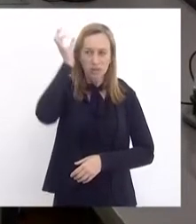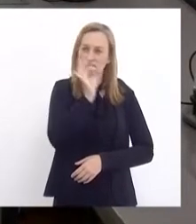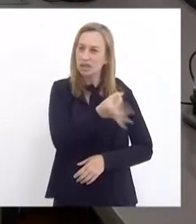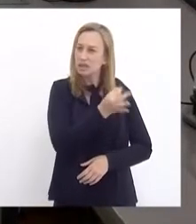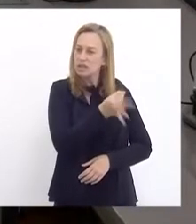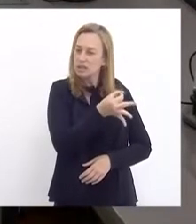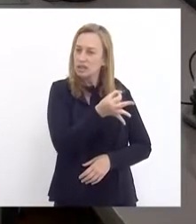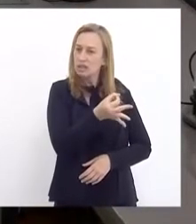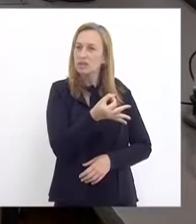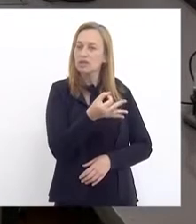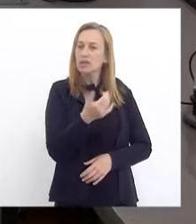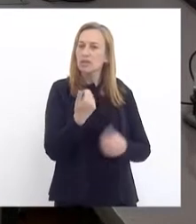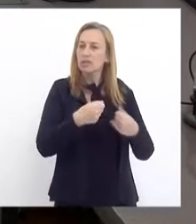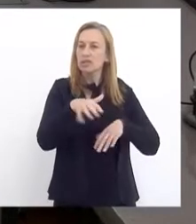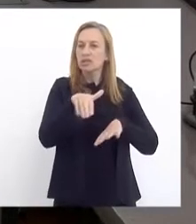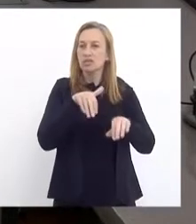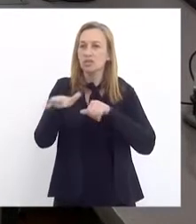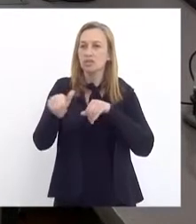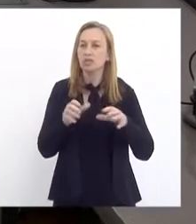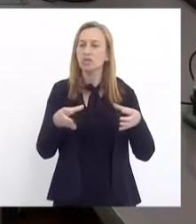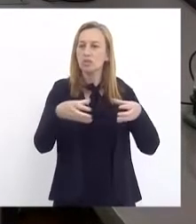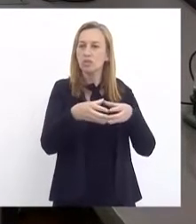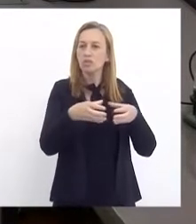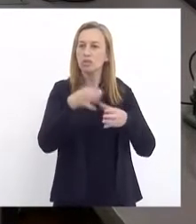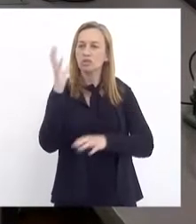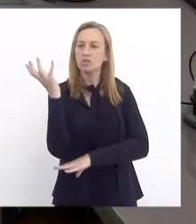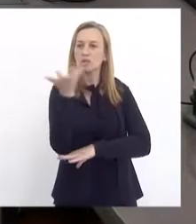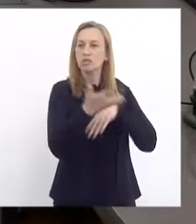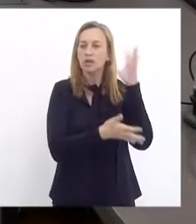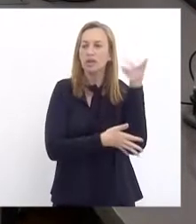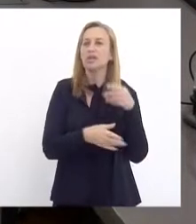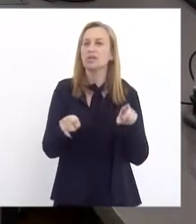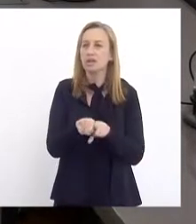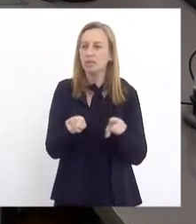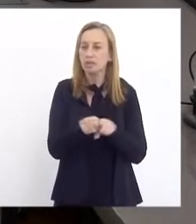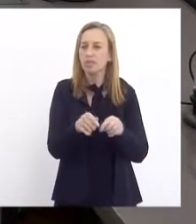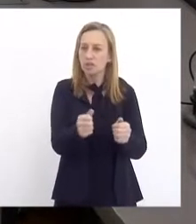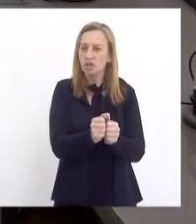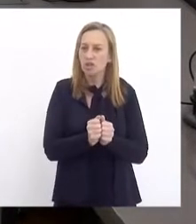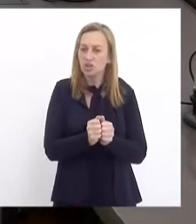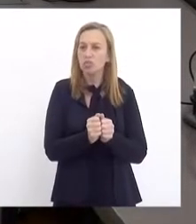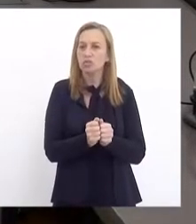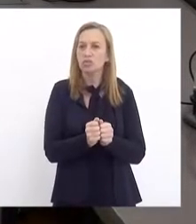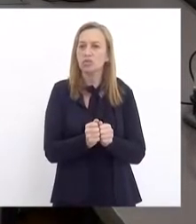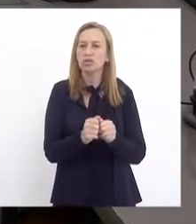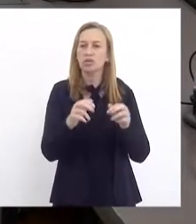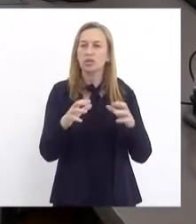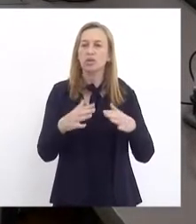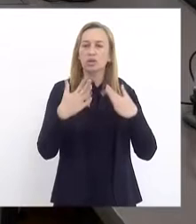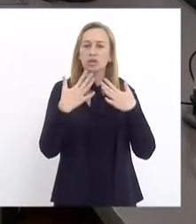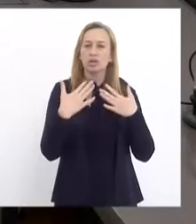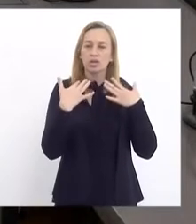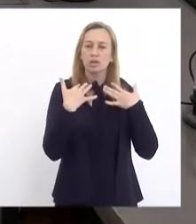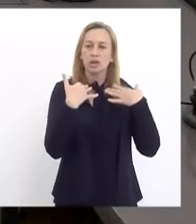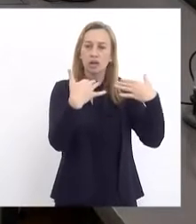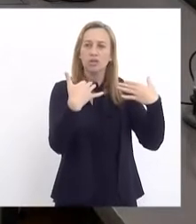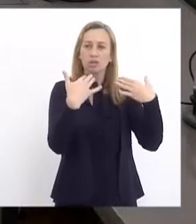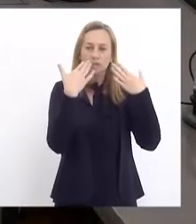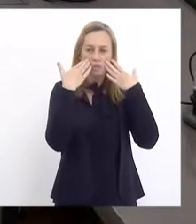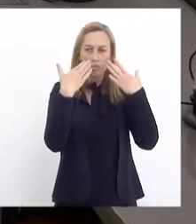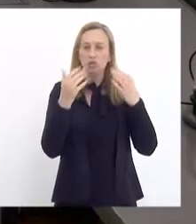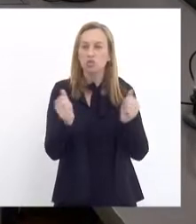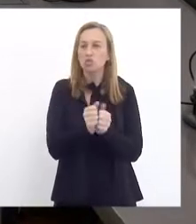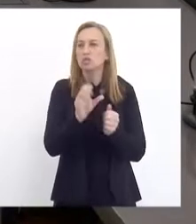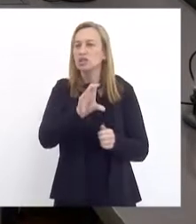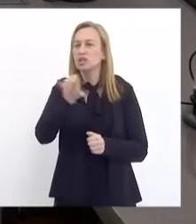se convocar e convidar a Comissão de Meio Ambiente para participar da audiência pública junto com a CCJ. O